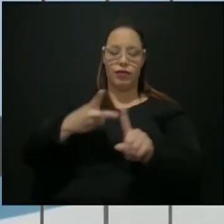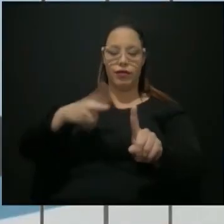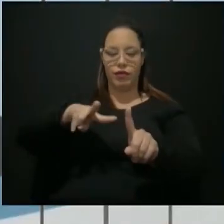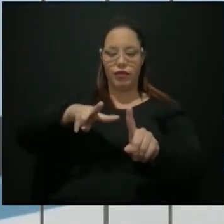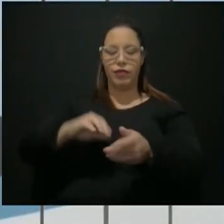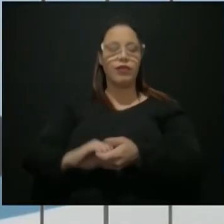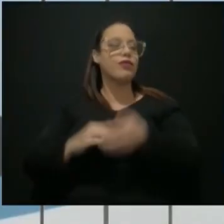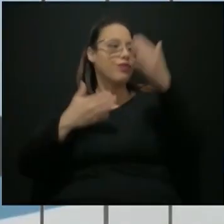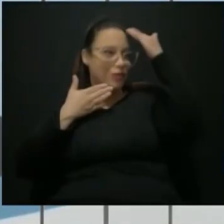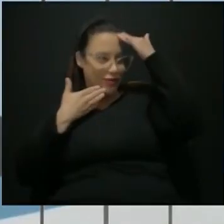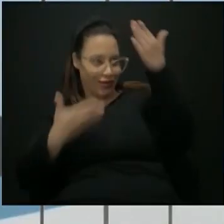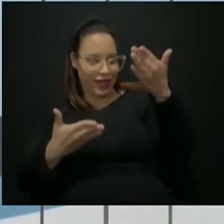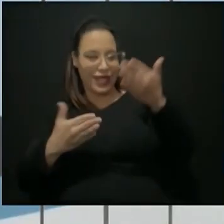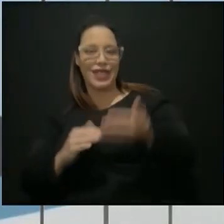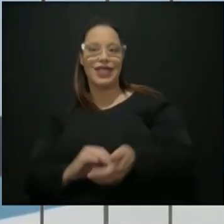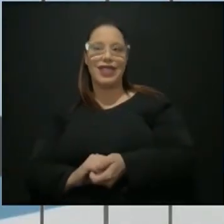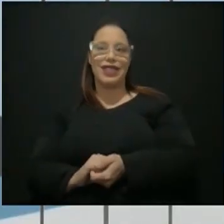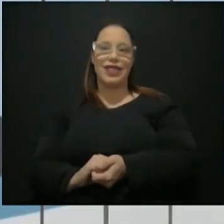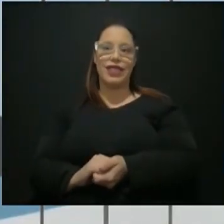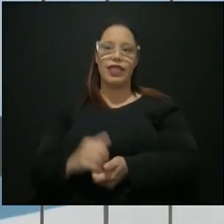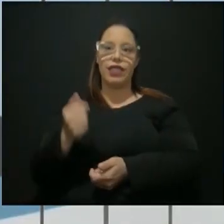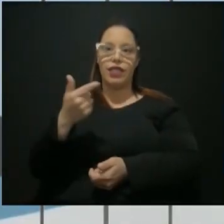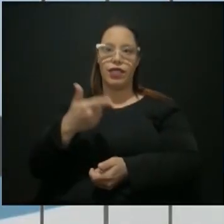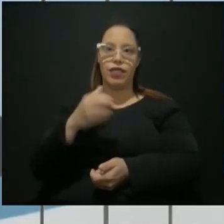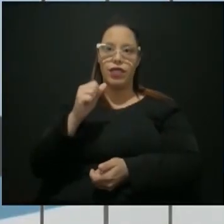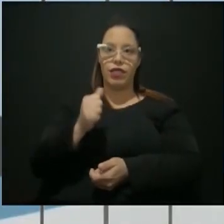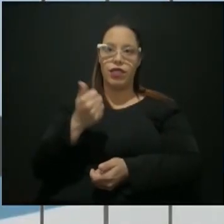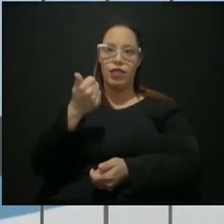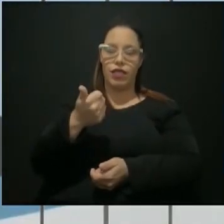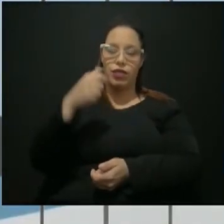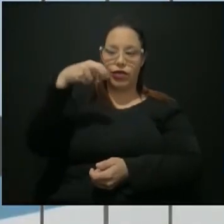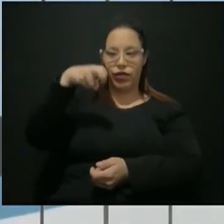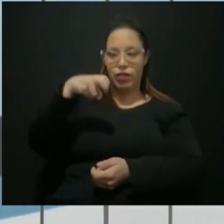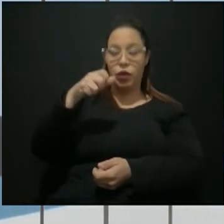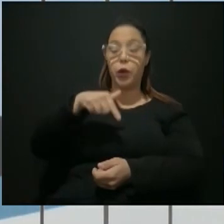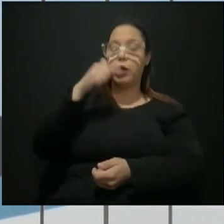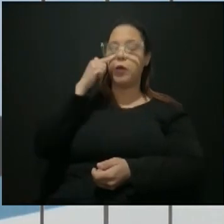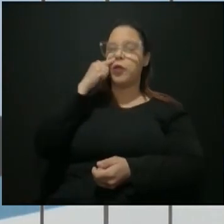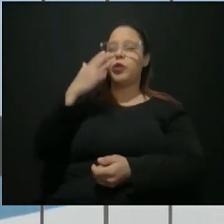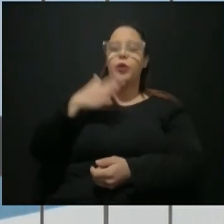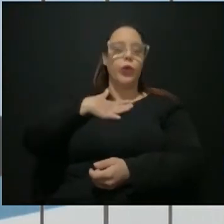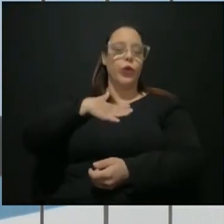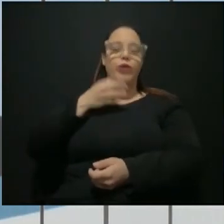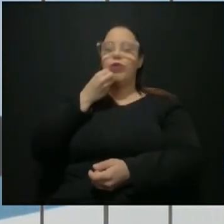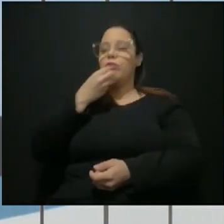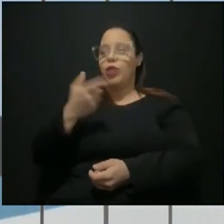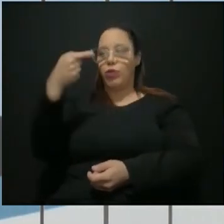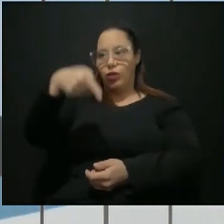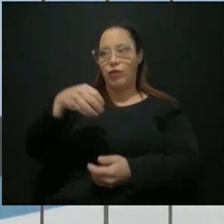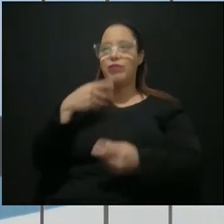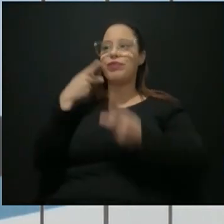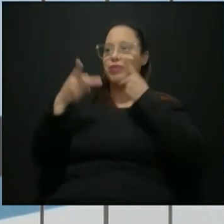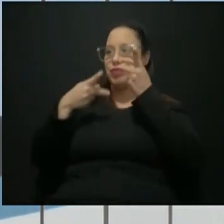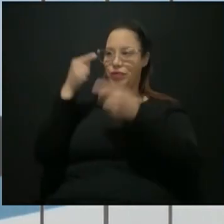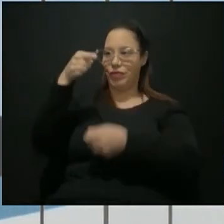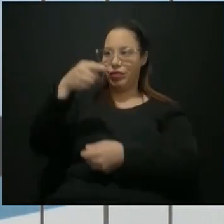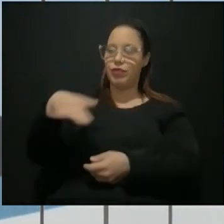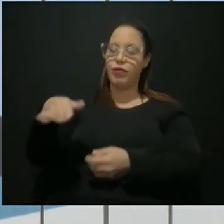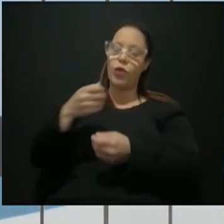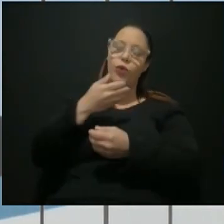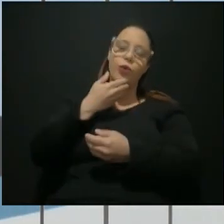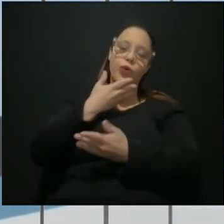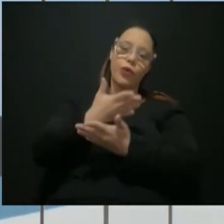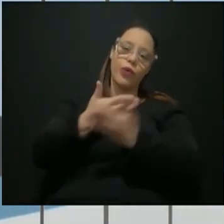obrigado. Estou desde 2017 estudando essa temática, apaixonado, e foi muito bom poder estar aqui conversando com vocês, compartilhando um pouquinho da minha